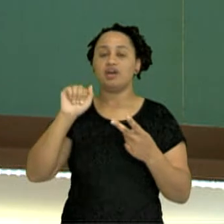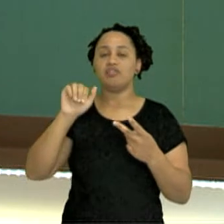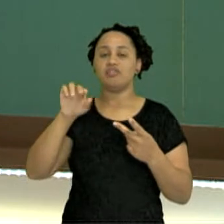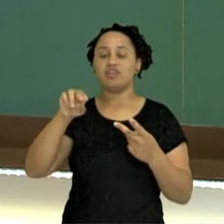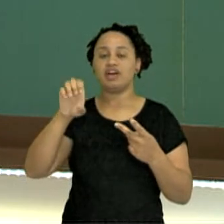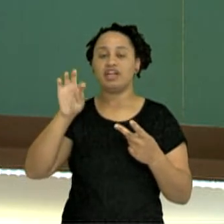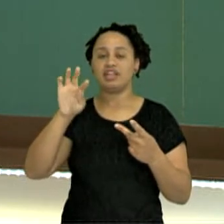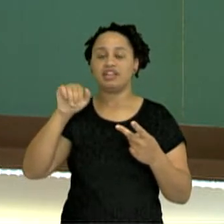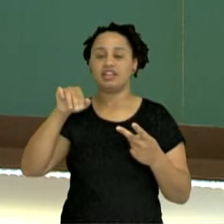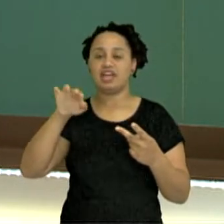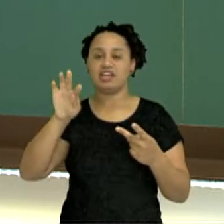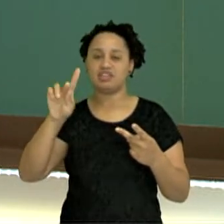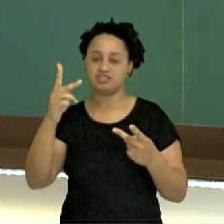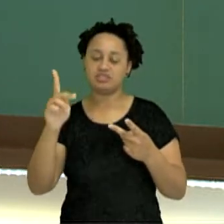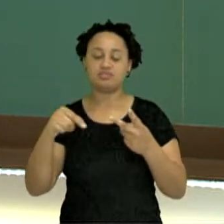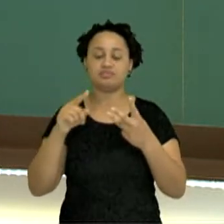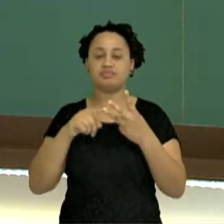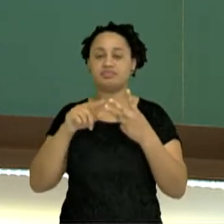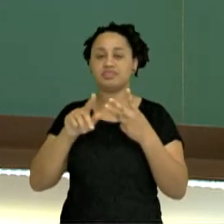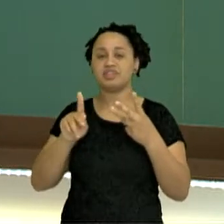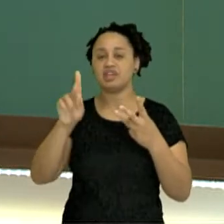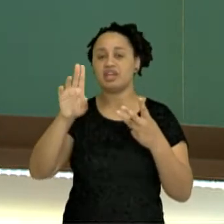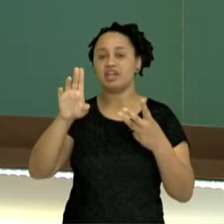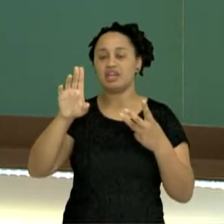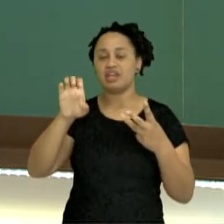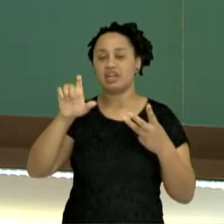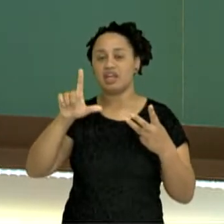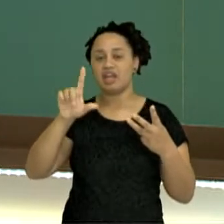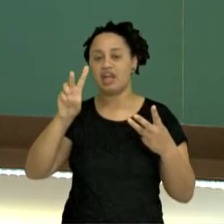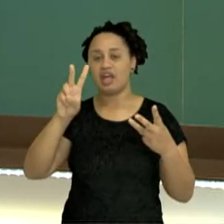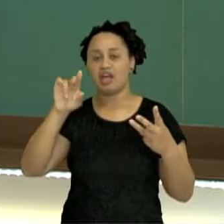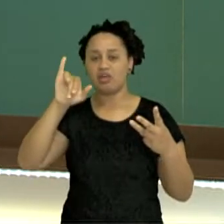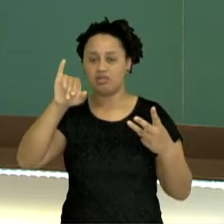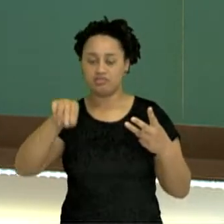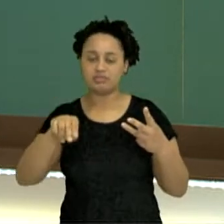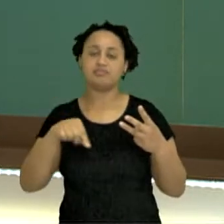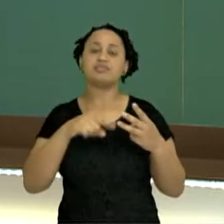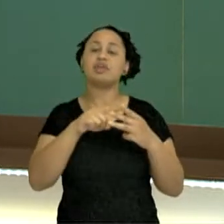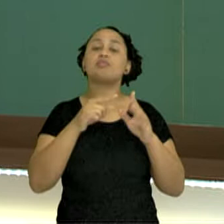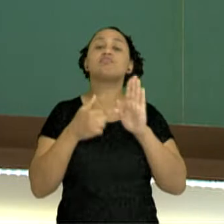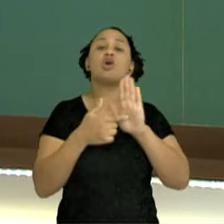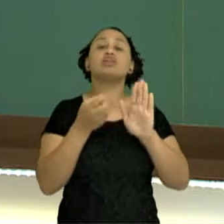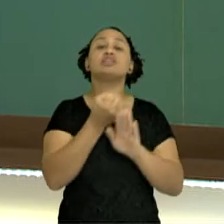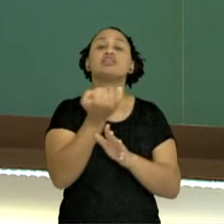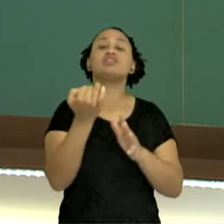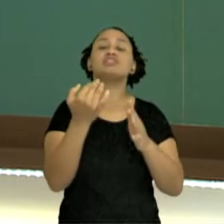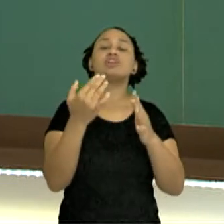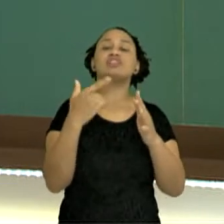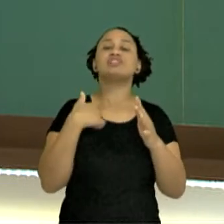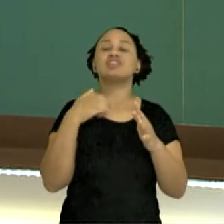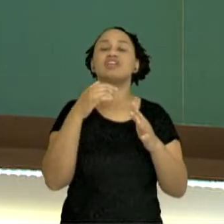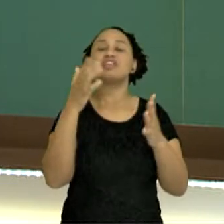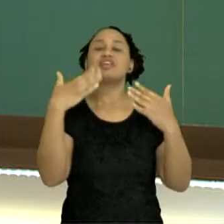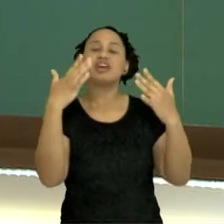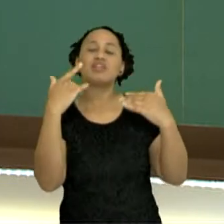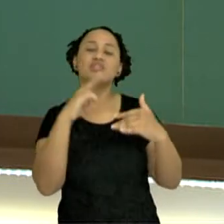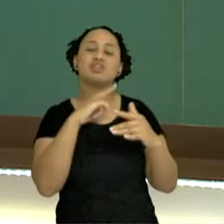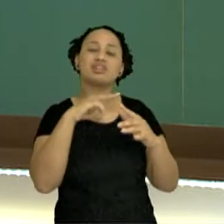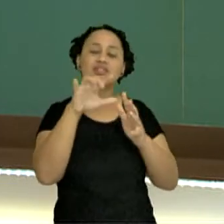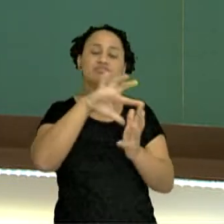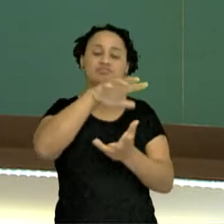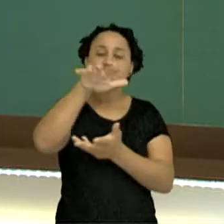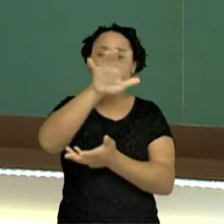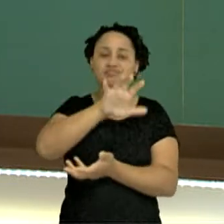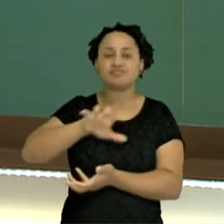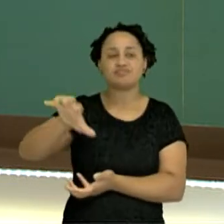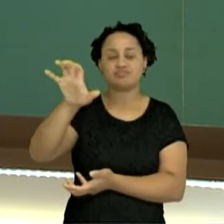vai indicar a quantidade de calor presente na atmosfera ou em um corpo. As